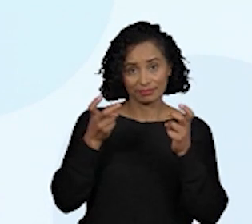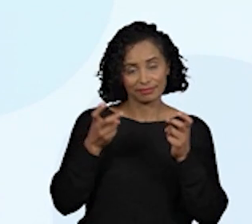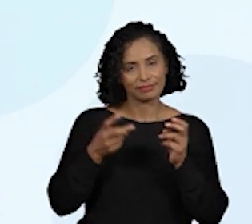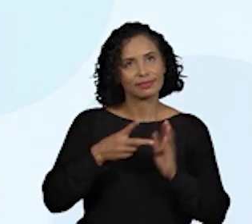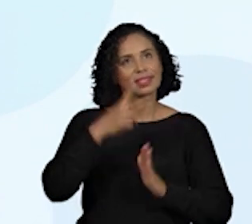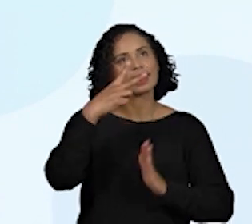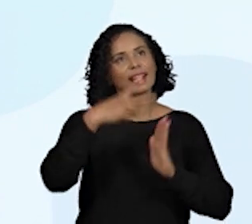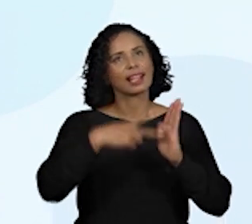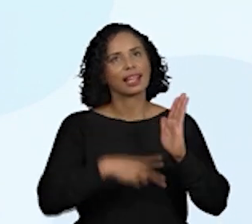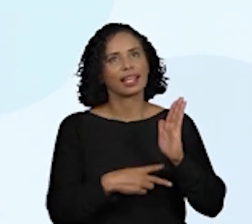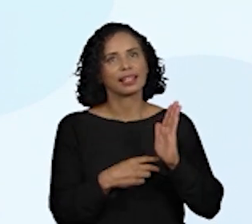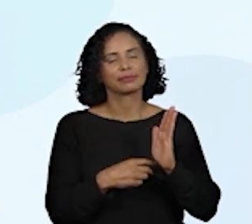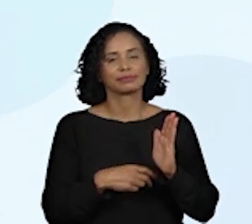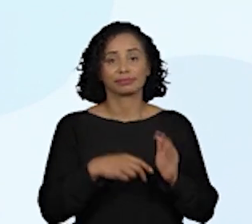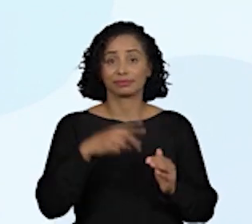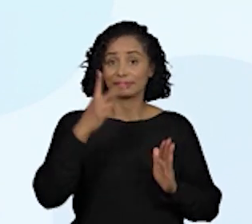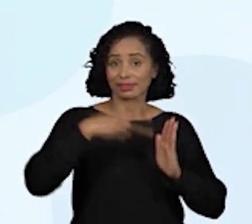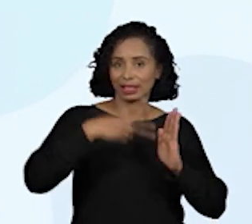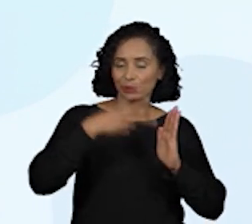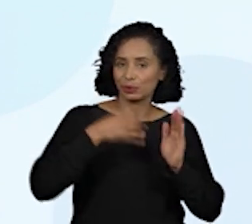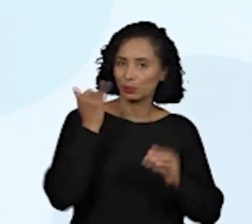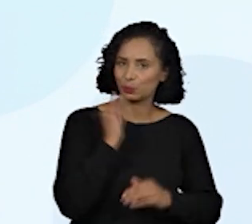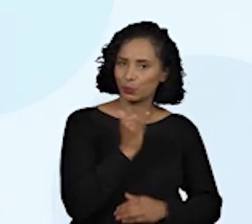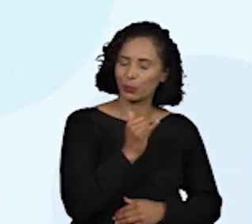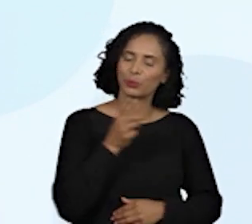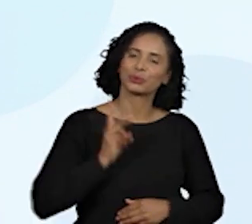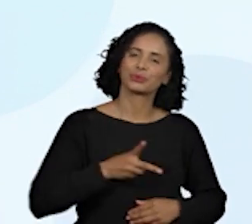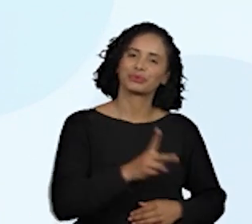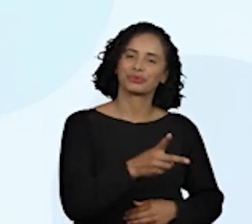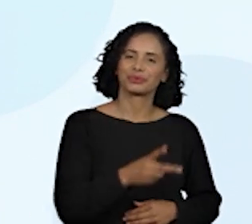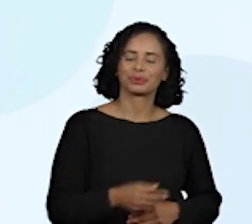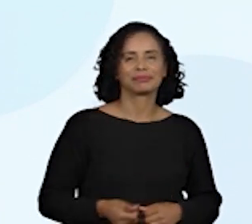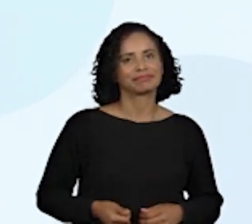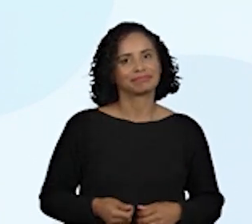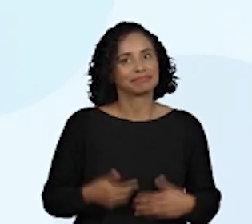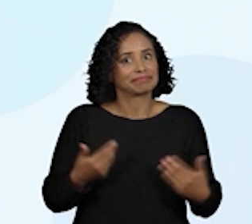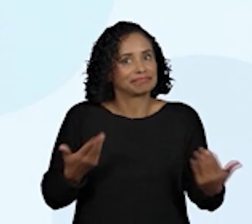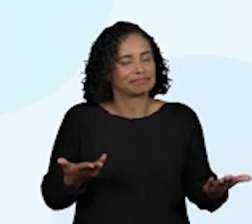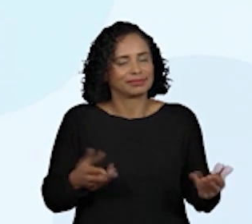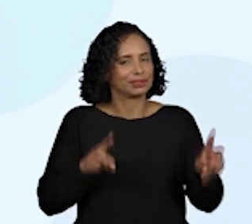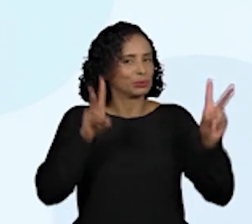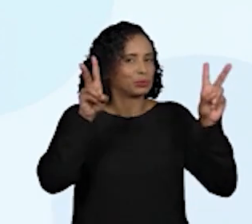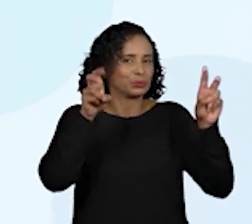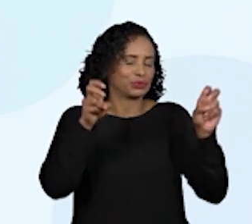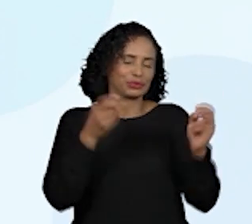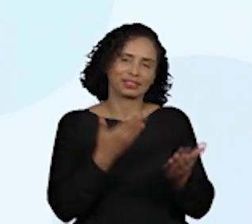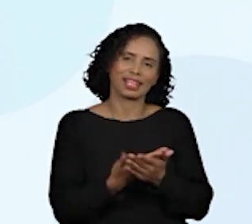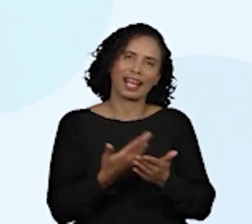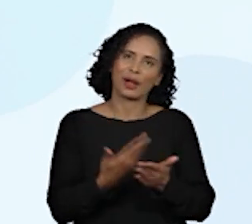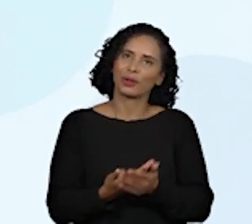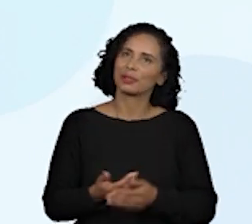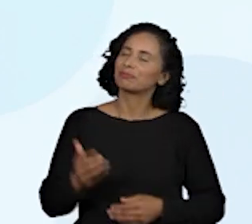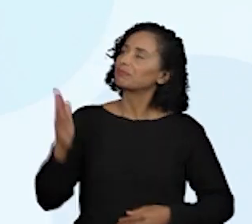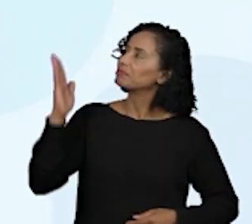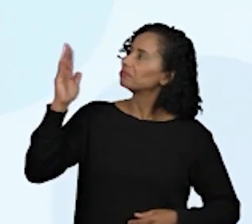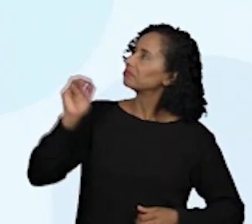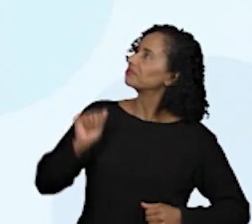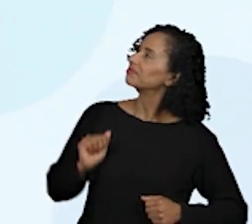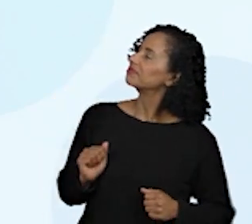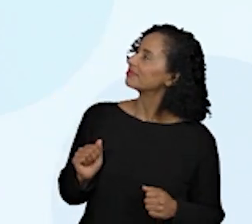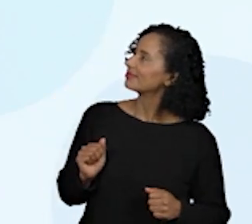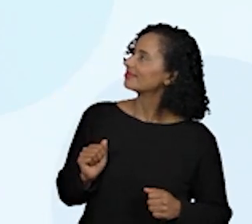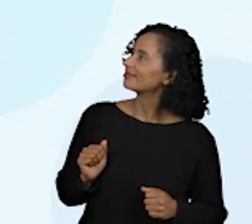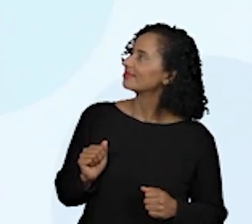Continuando, leitura do conto. É este o título. Enquanto a tela se prepara, a aula